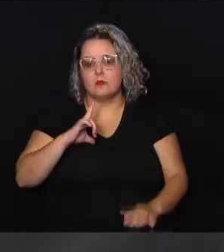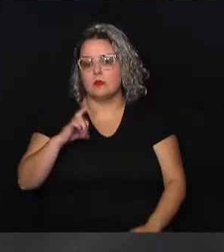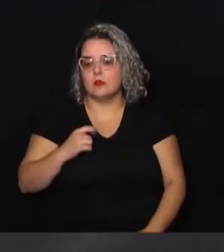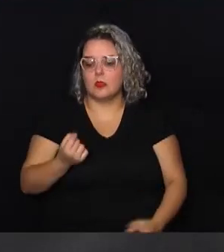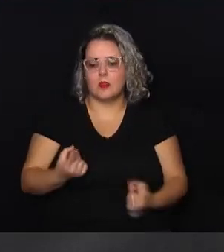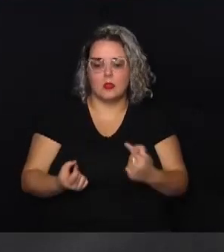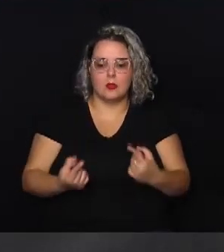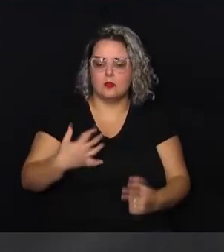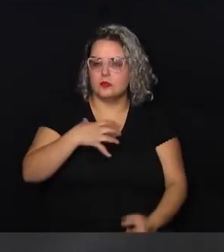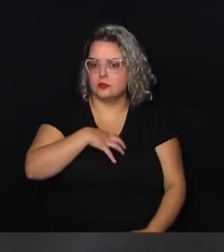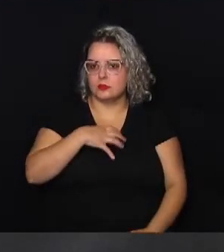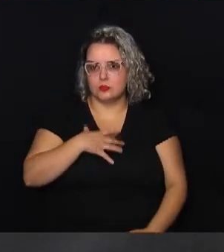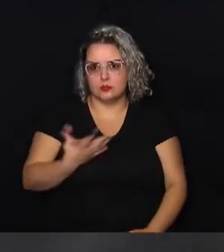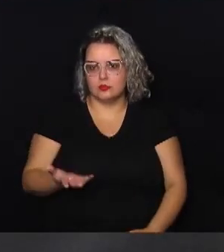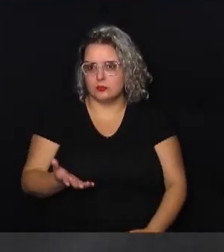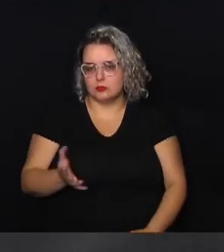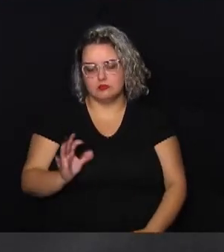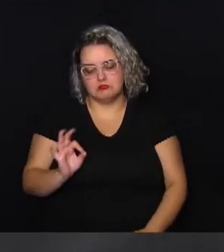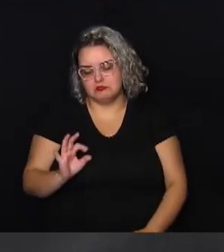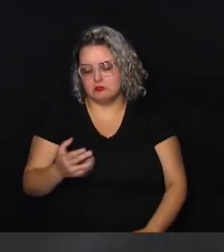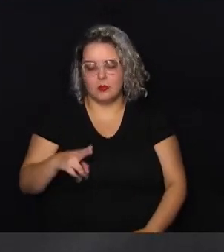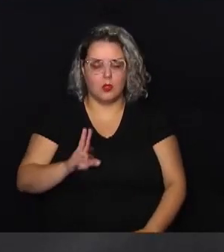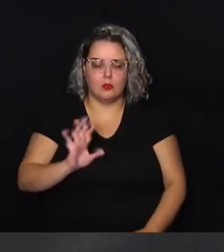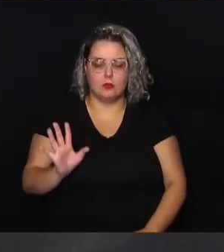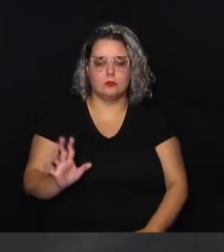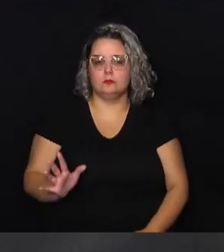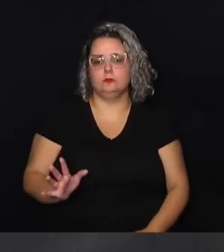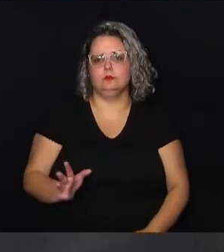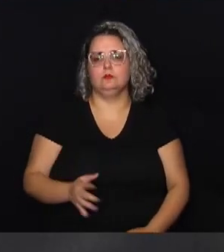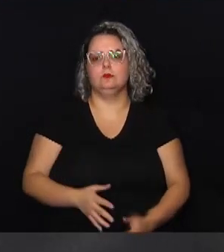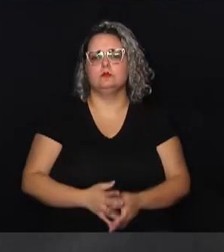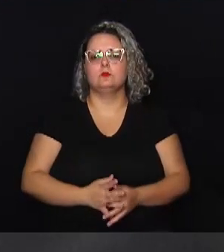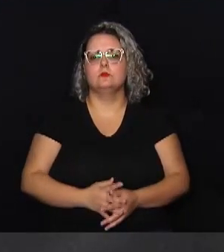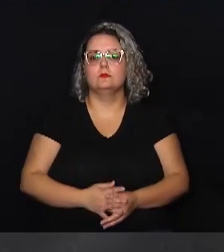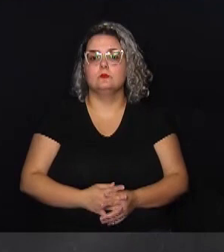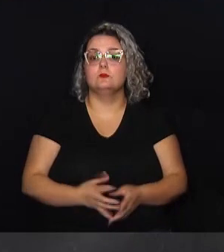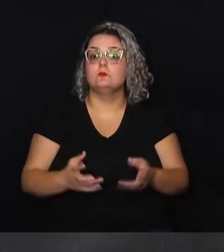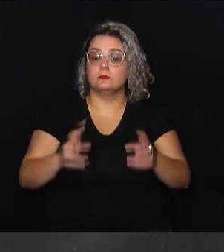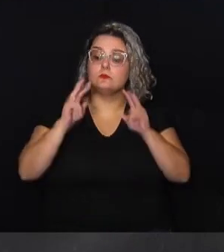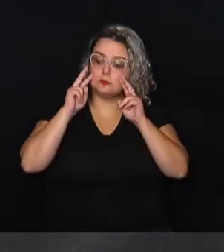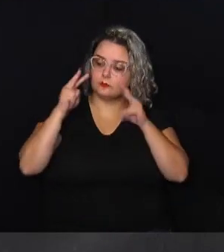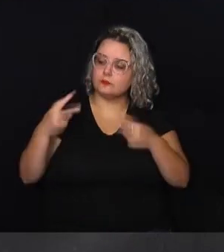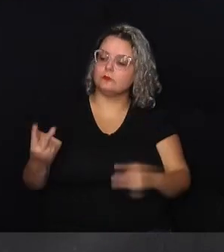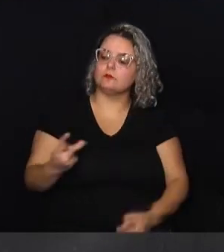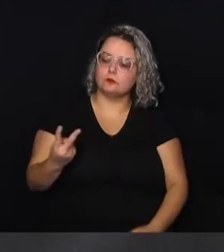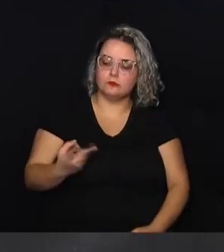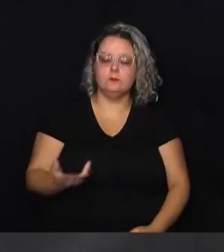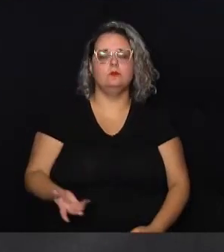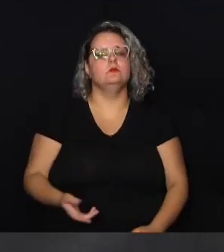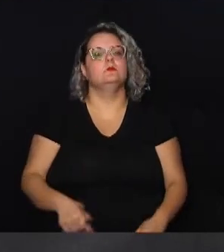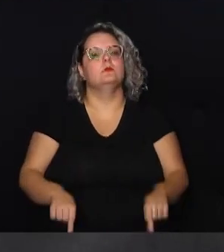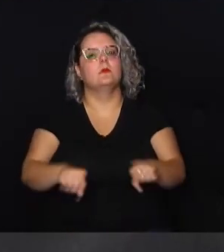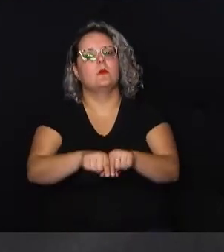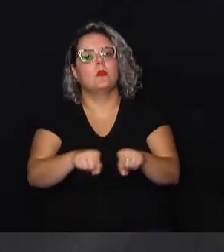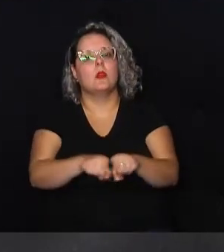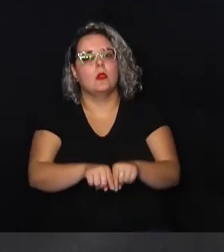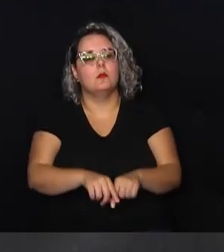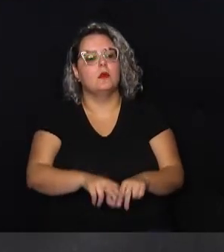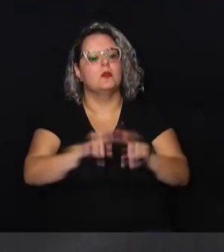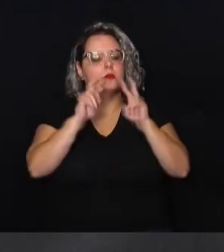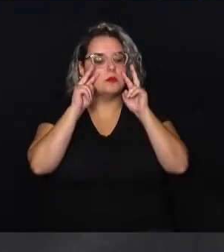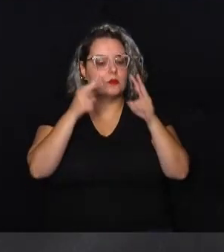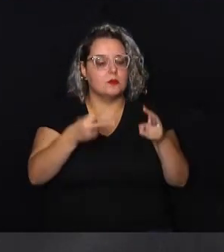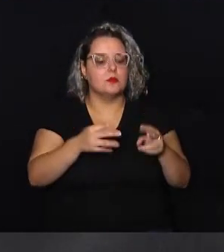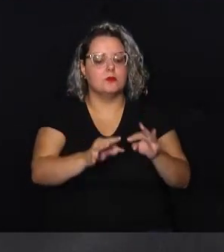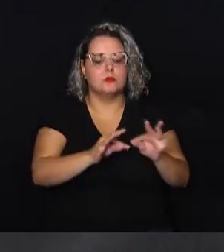de sintoma. Mas eu quero reconhecer o trabalho dos funcionários, tanto técnicos como os que